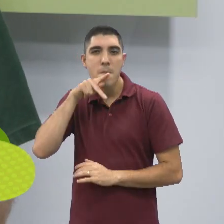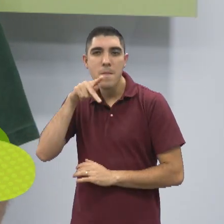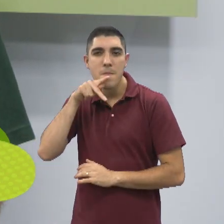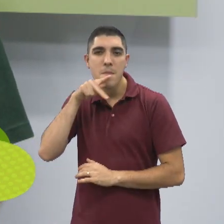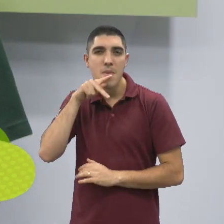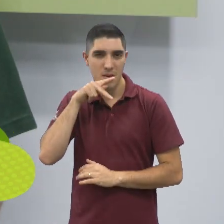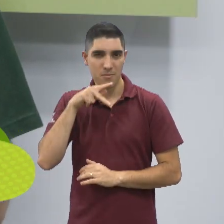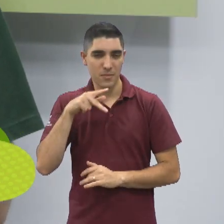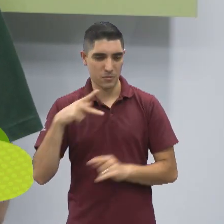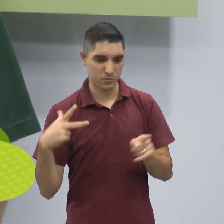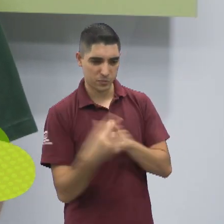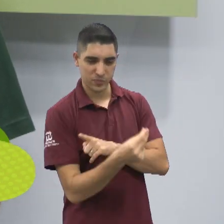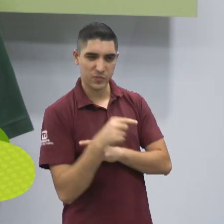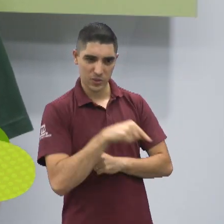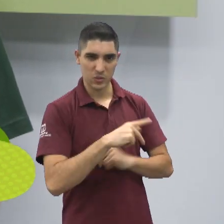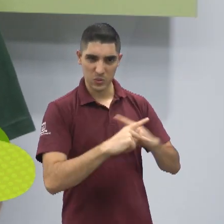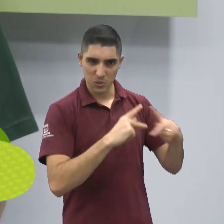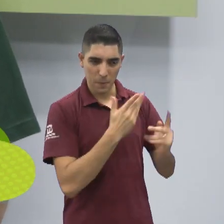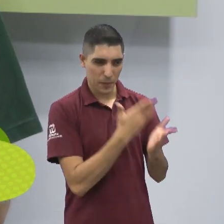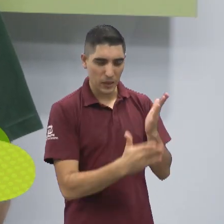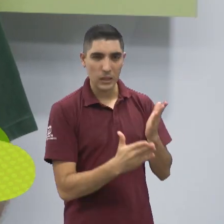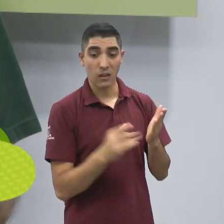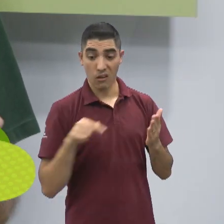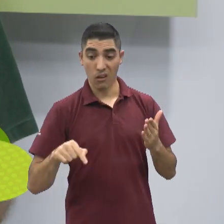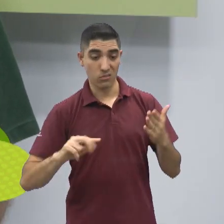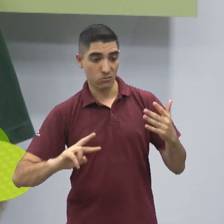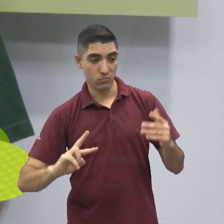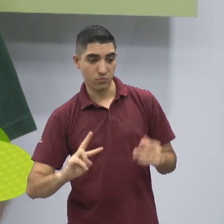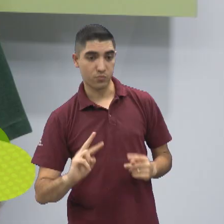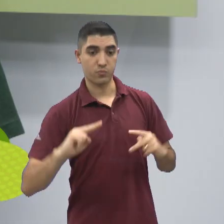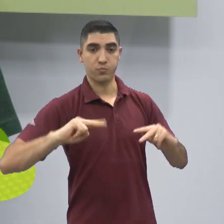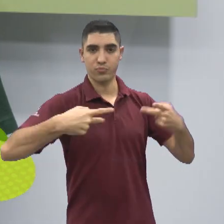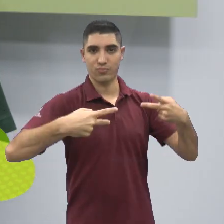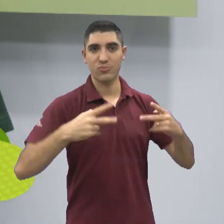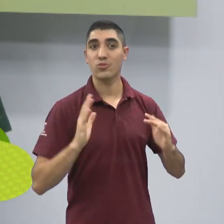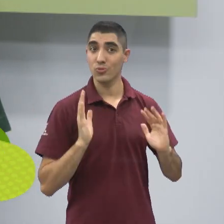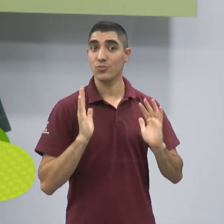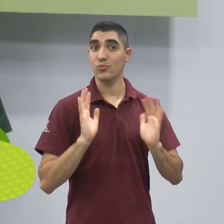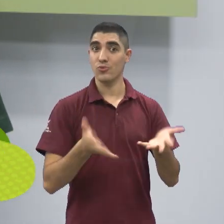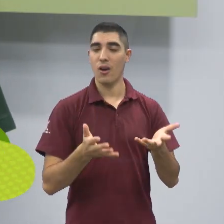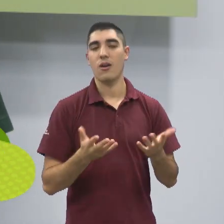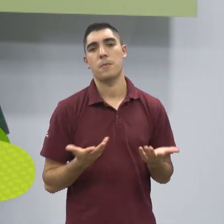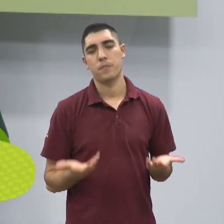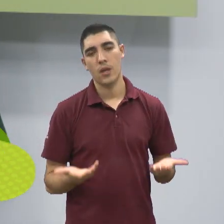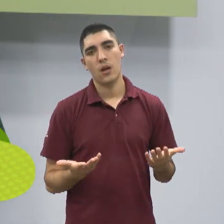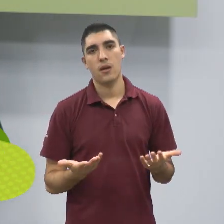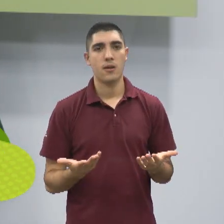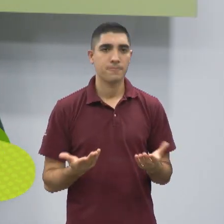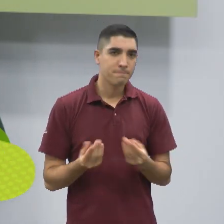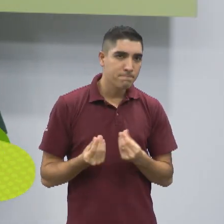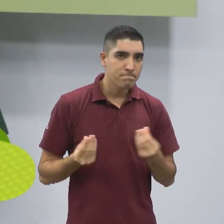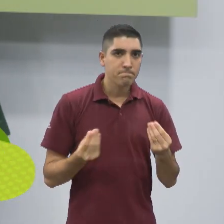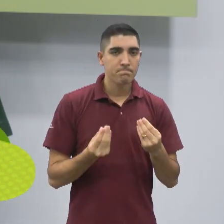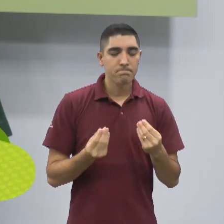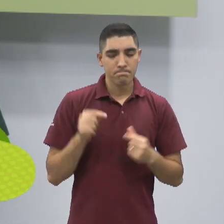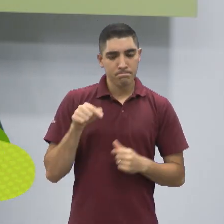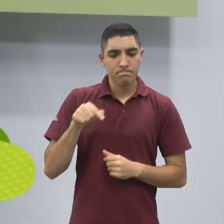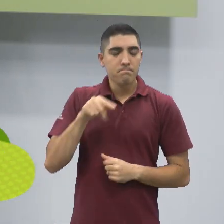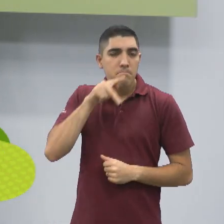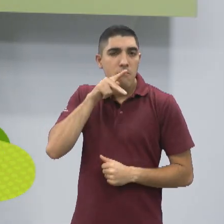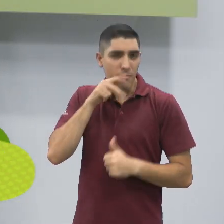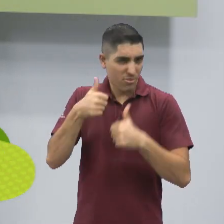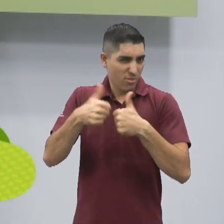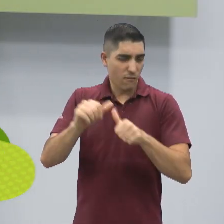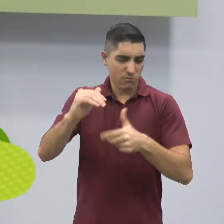São José. Ou seja, lógico, a derrota para o Unifacisa era um time que estava abaixo da tabela, foi fora